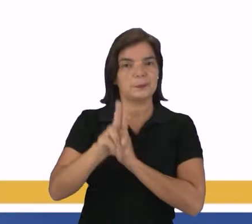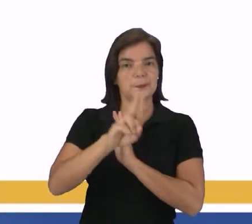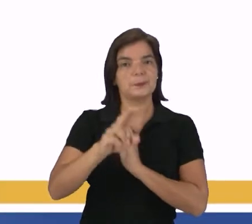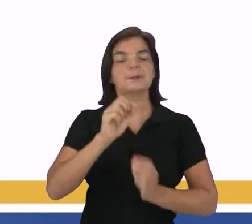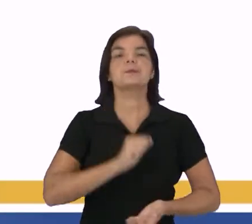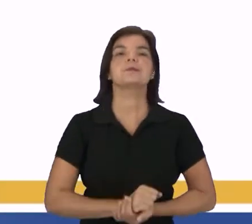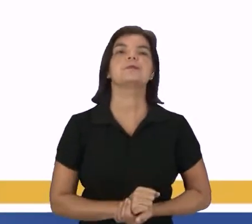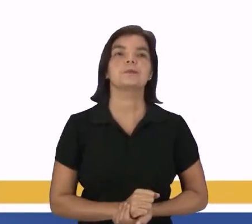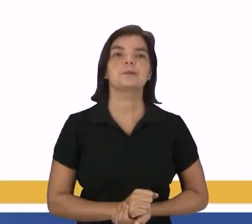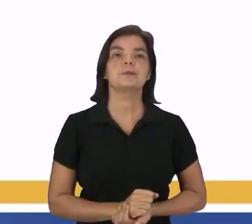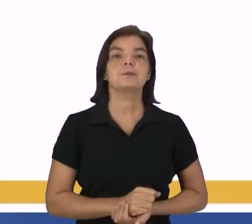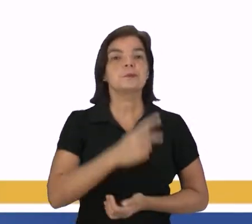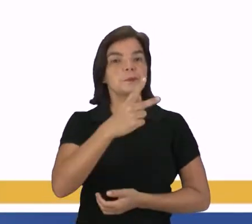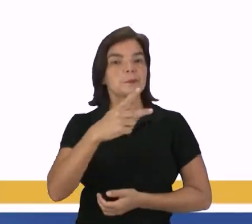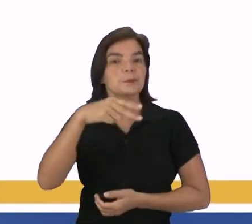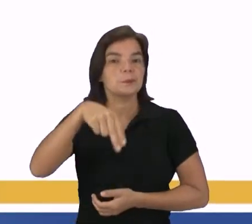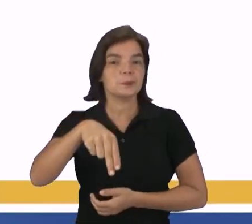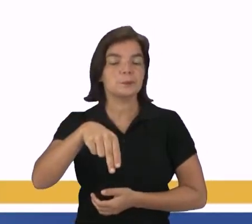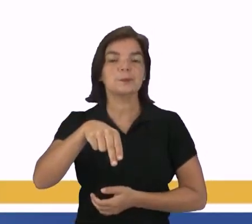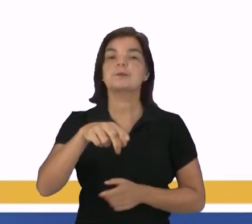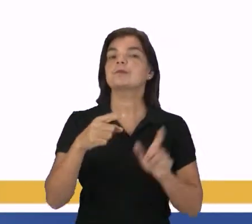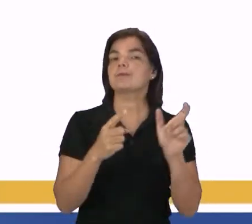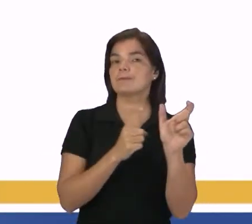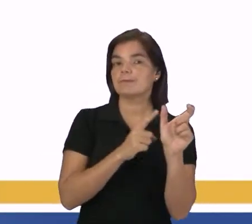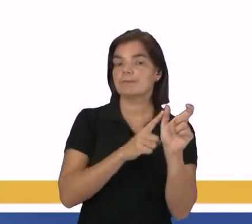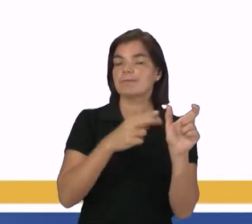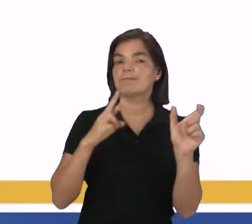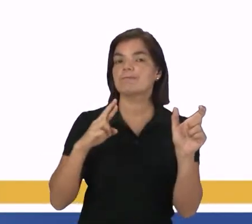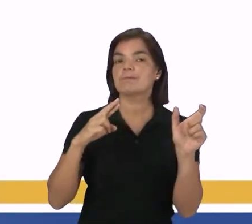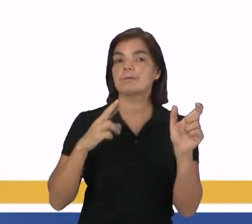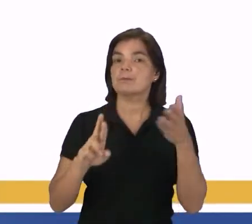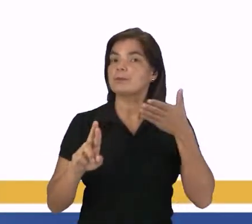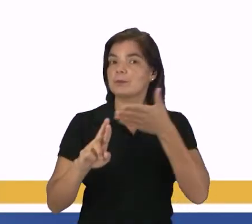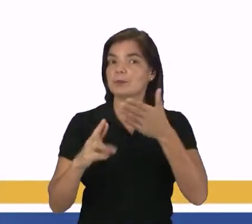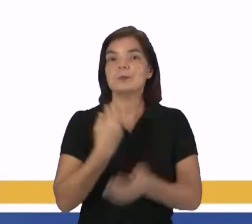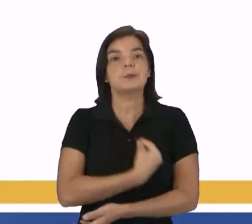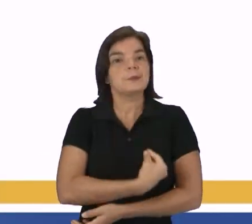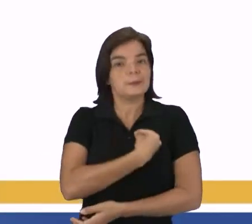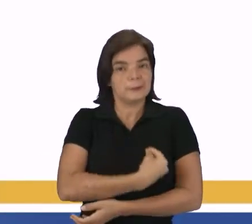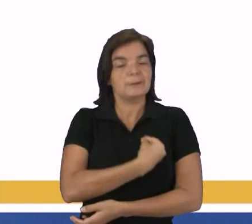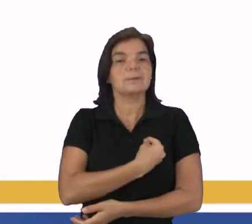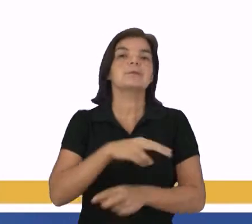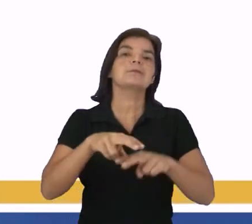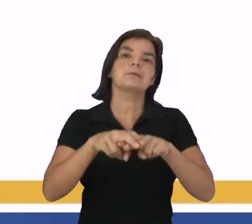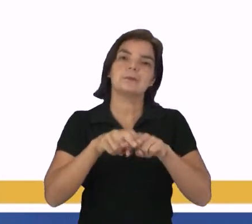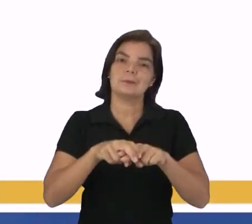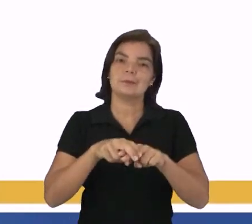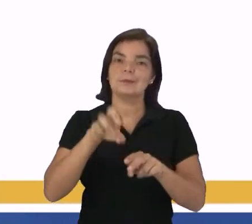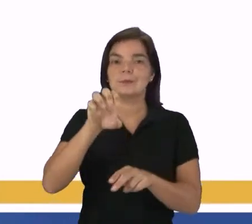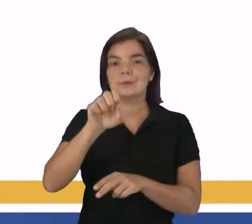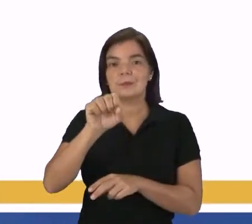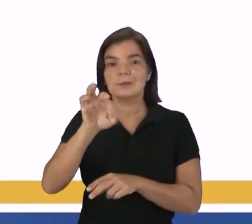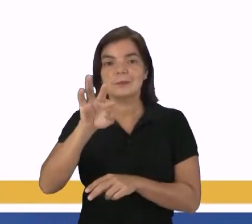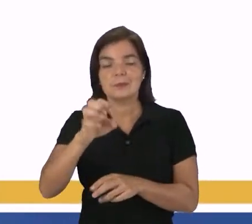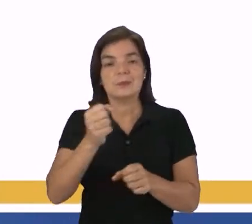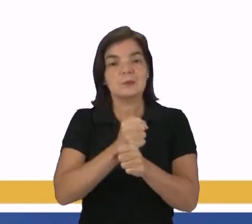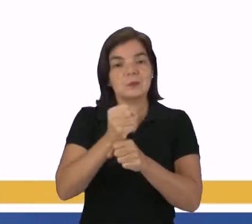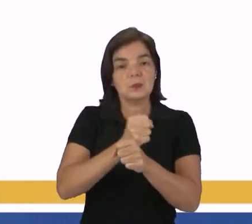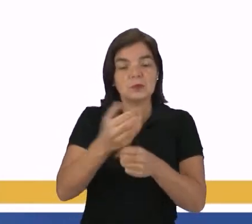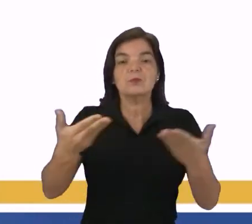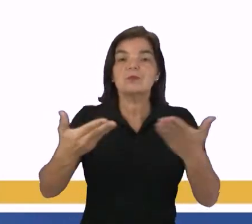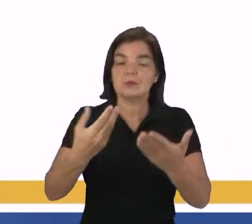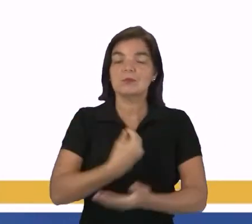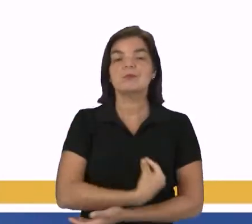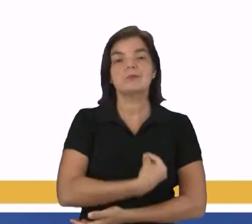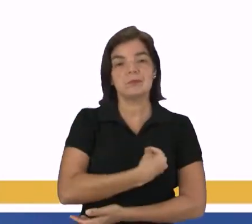uso. O pronome este refere-se ao ano presente. Por isso que eu digo este ano, porque é o